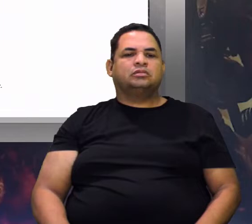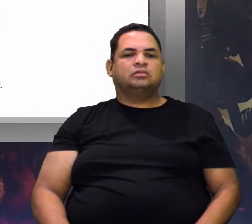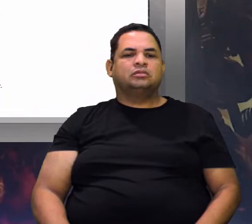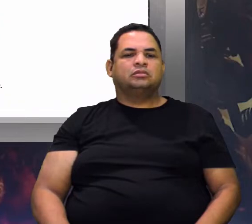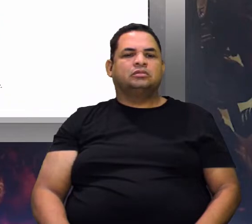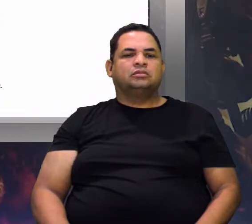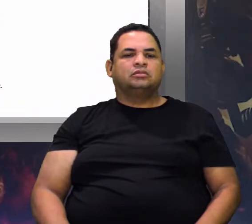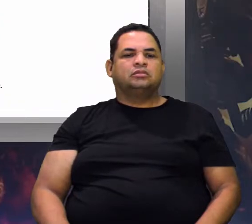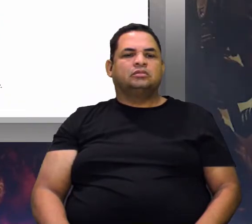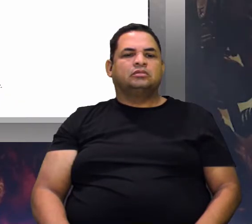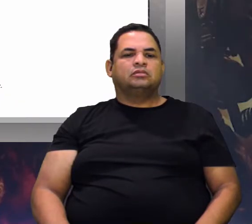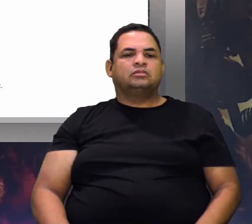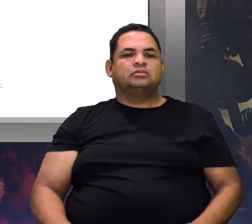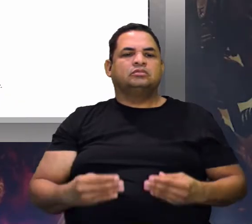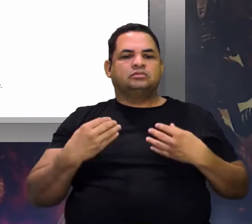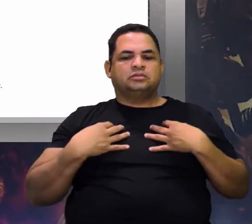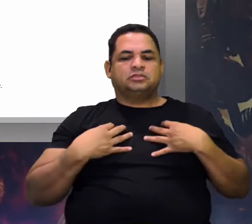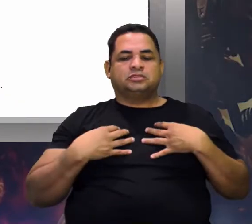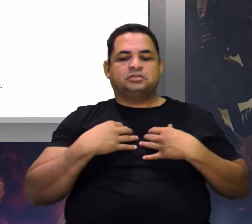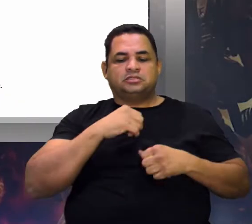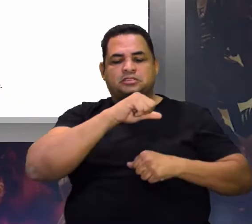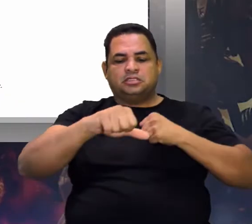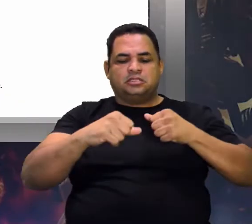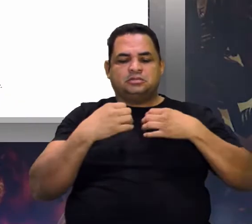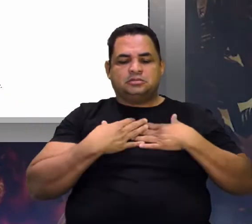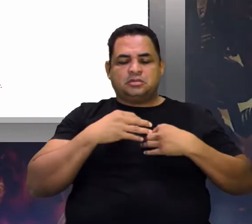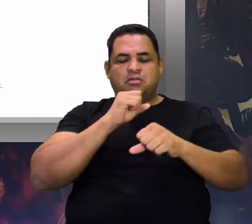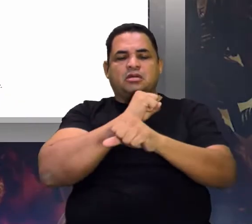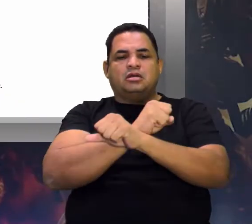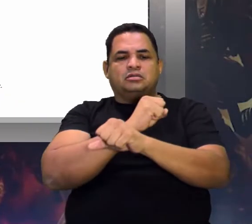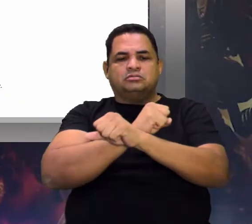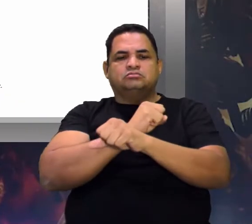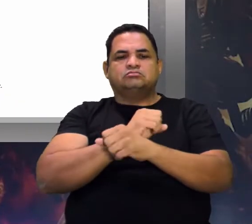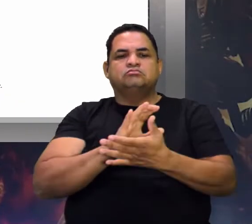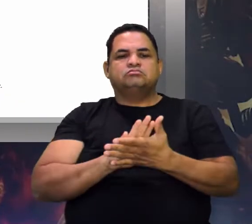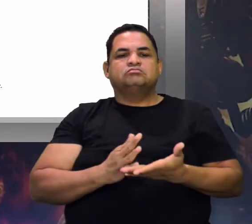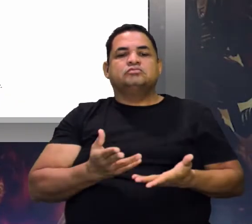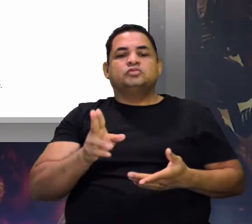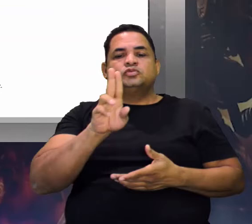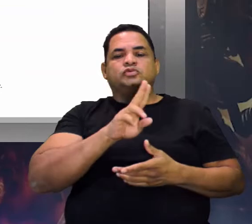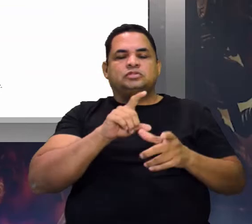Você se dava como escravos pelaquela dívida.